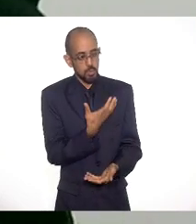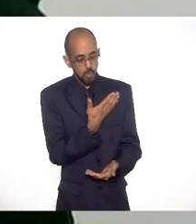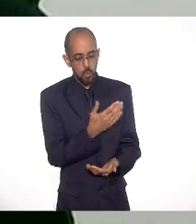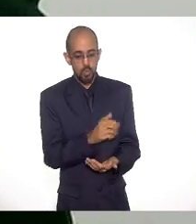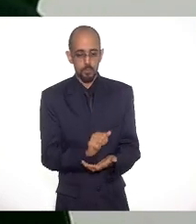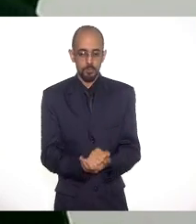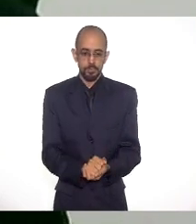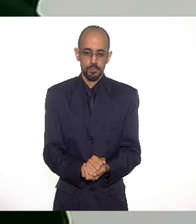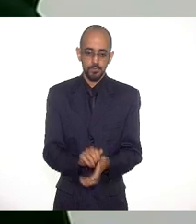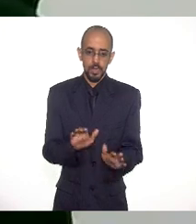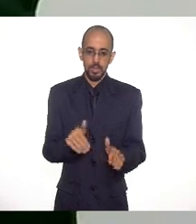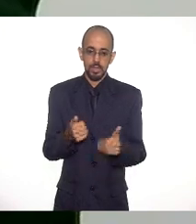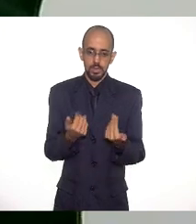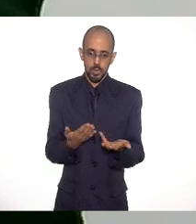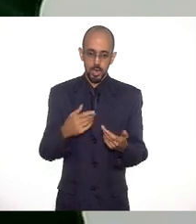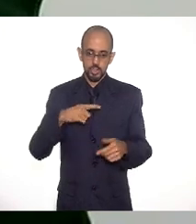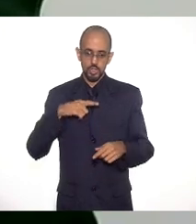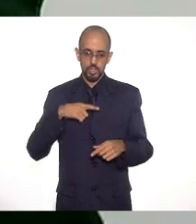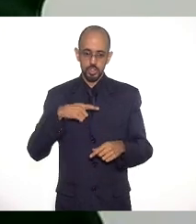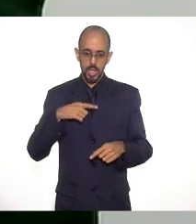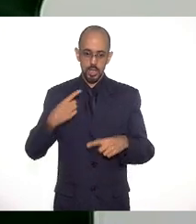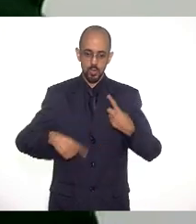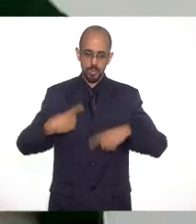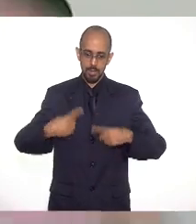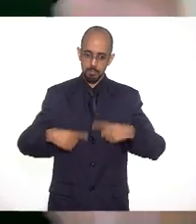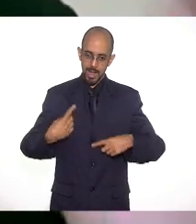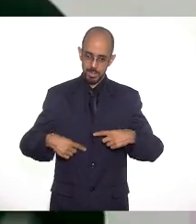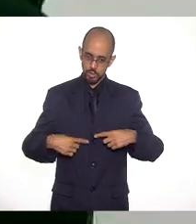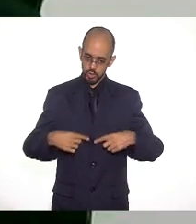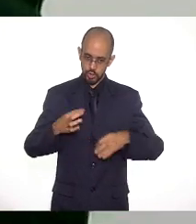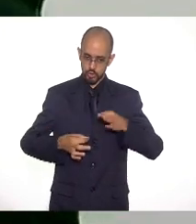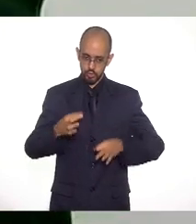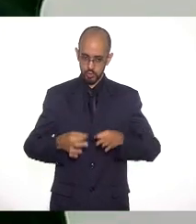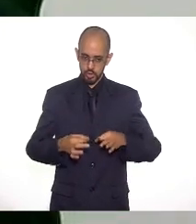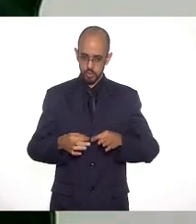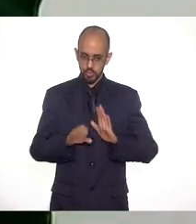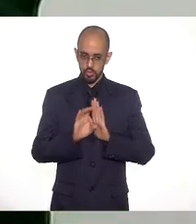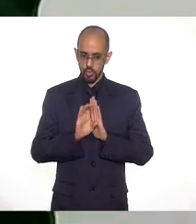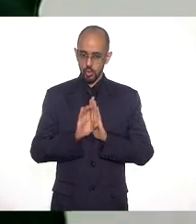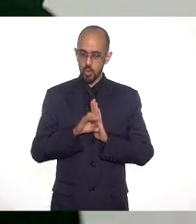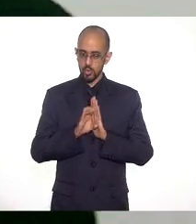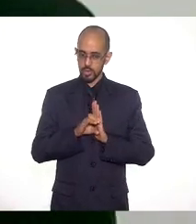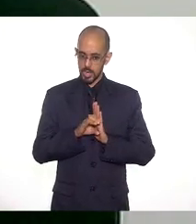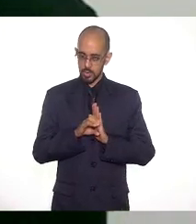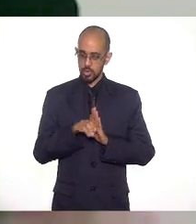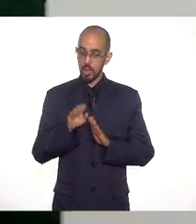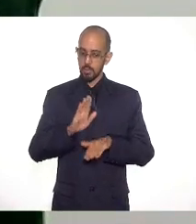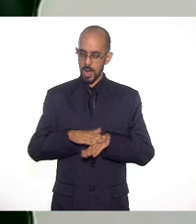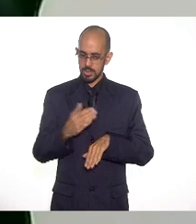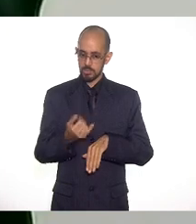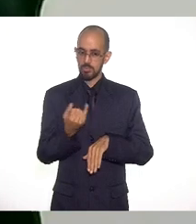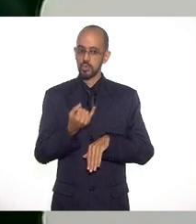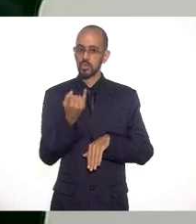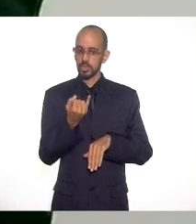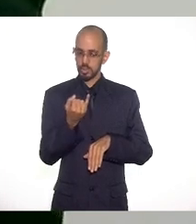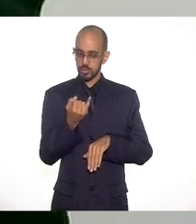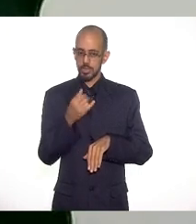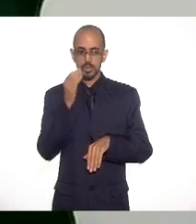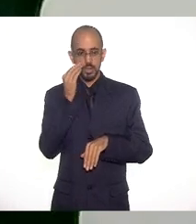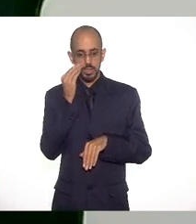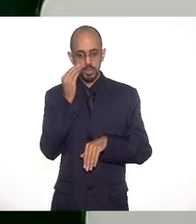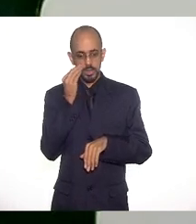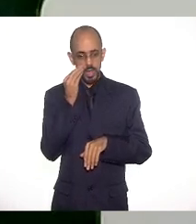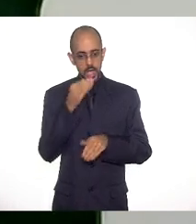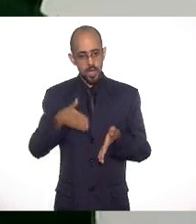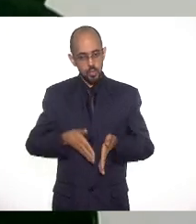aqui um debate jurídico de conceito, eu acho que é o mais importante, queremos ir para o mesmo caminho. Mas no